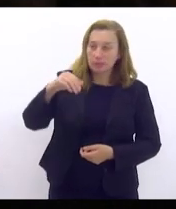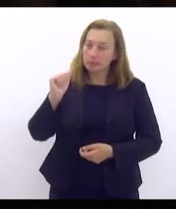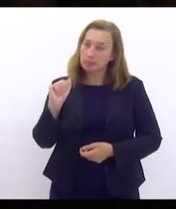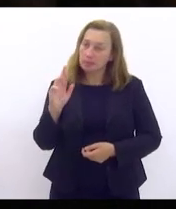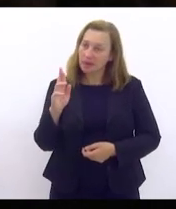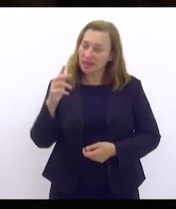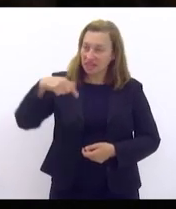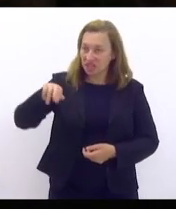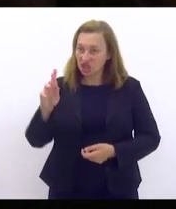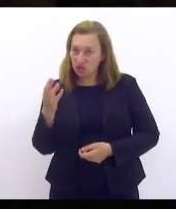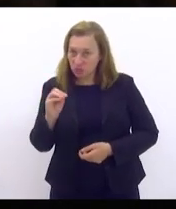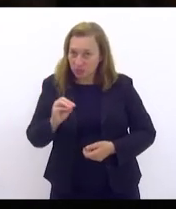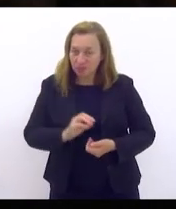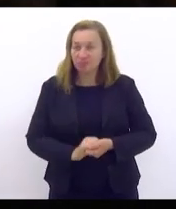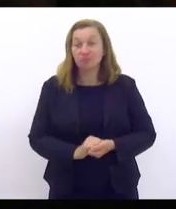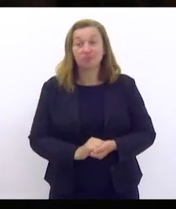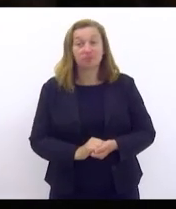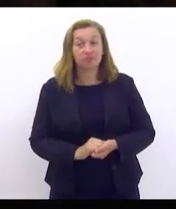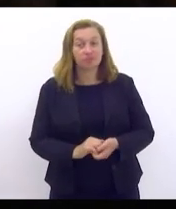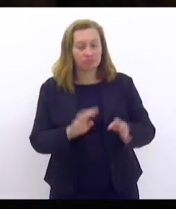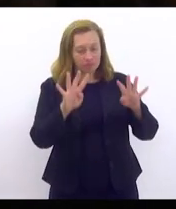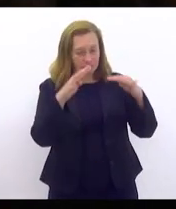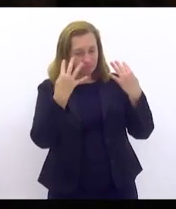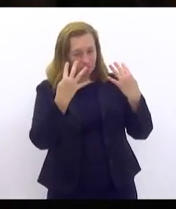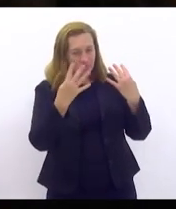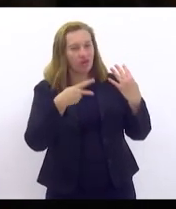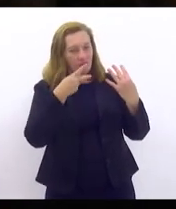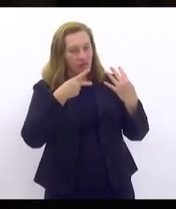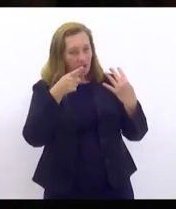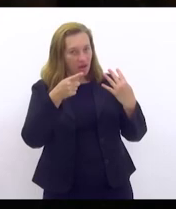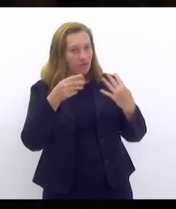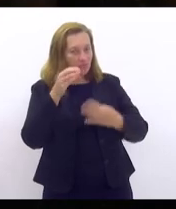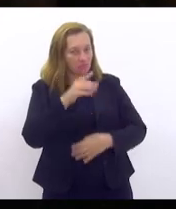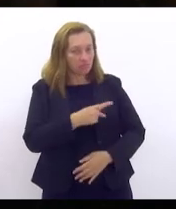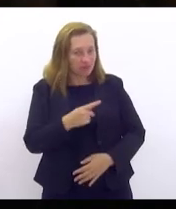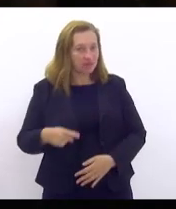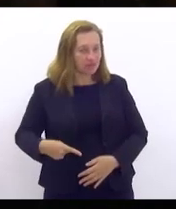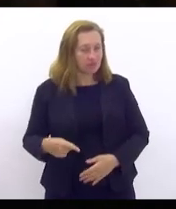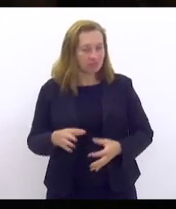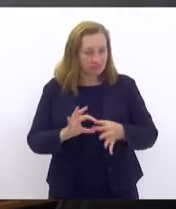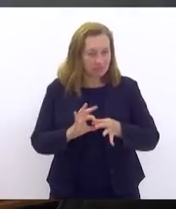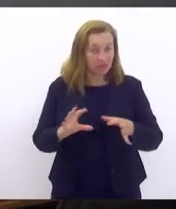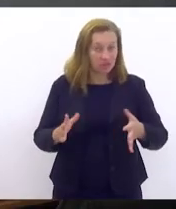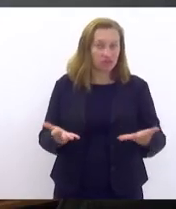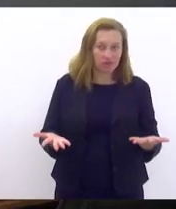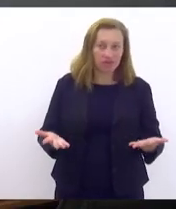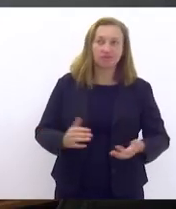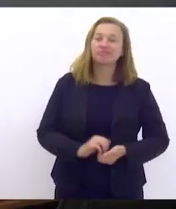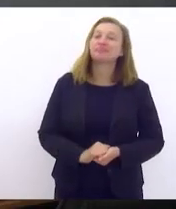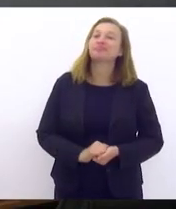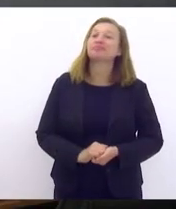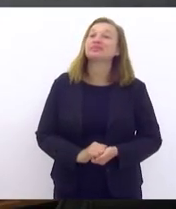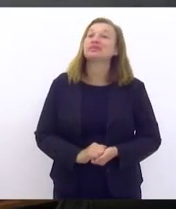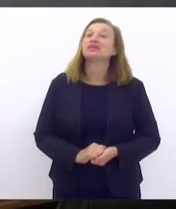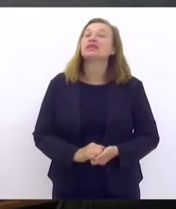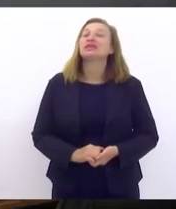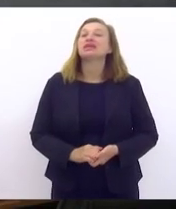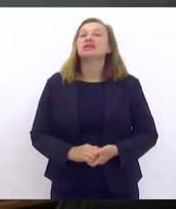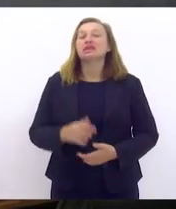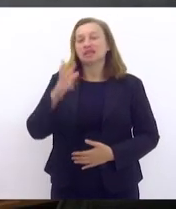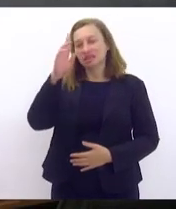Deputado Marquinhos É que eu queria falar com a presidente o senhor me permitir inclusive